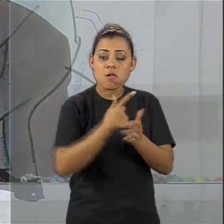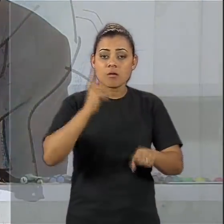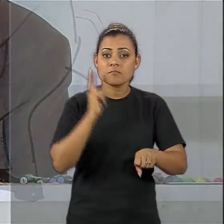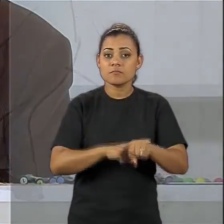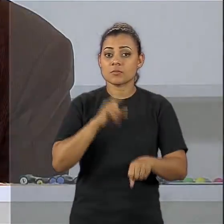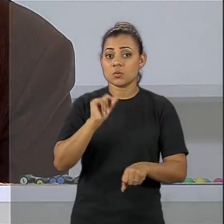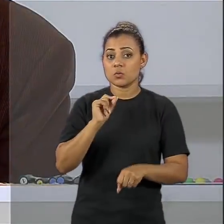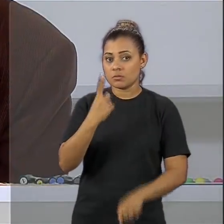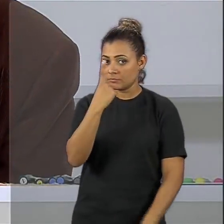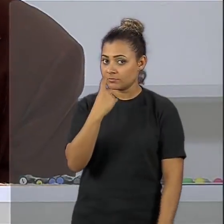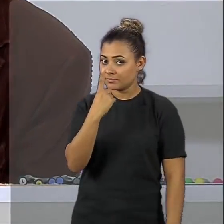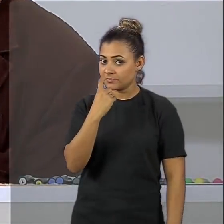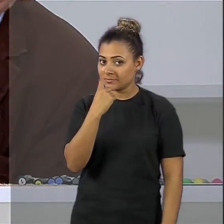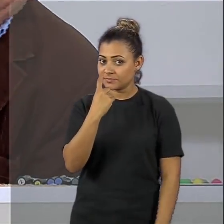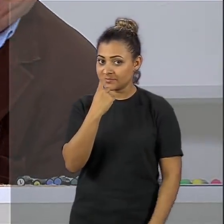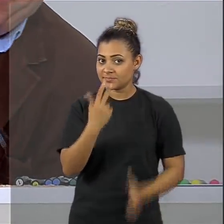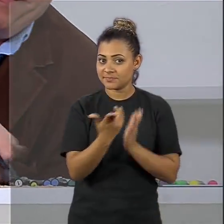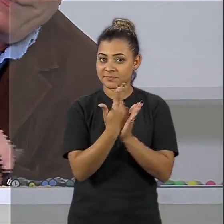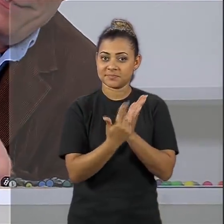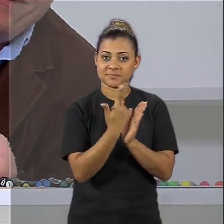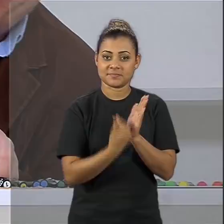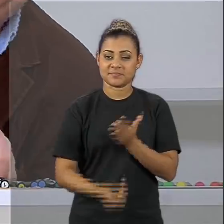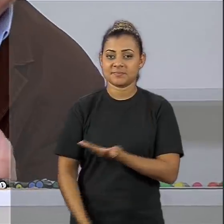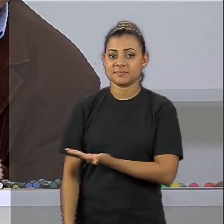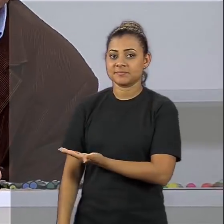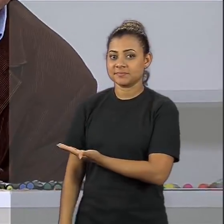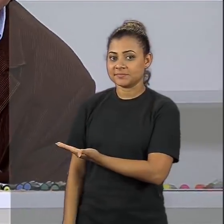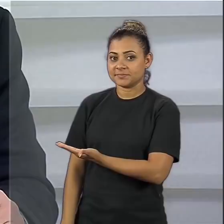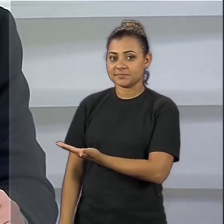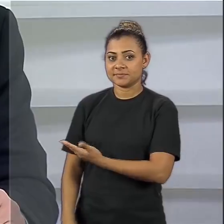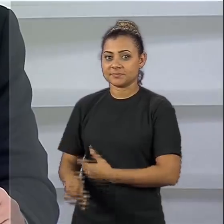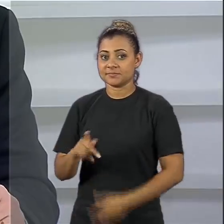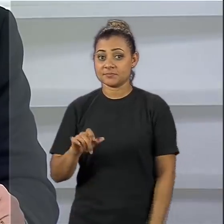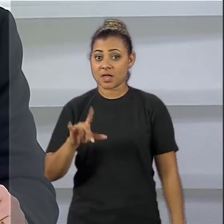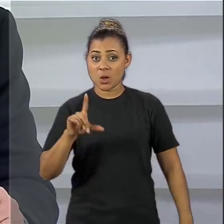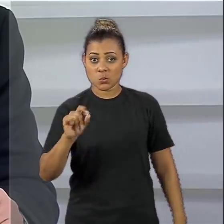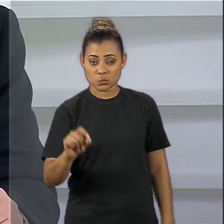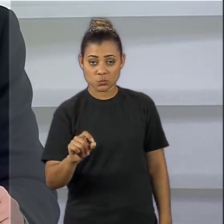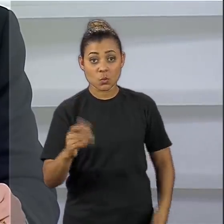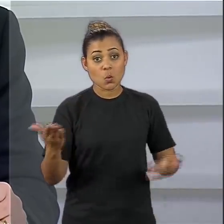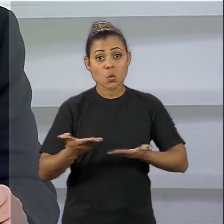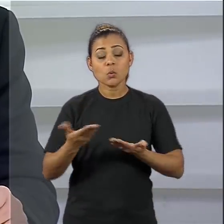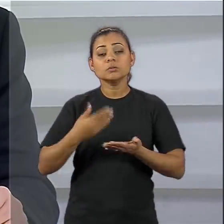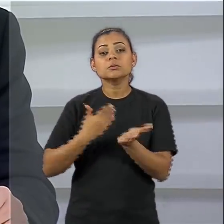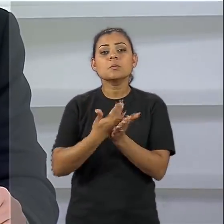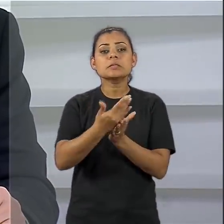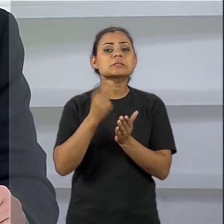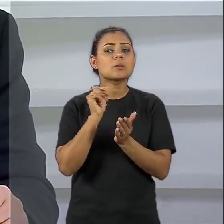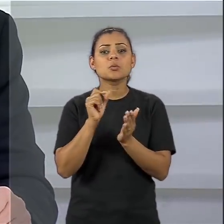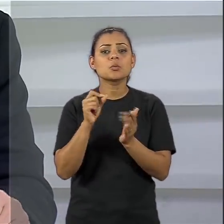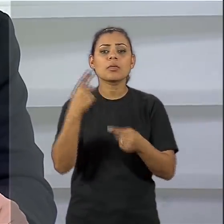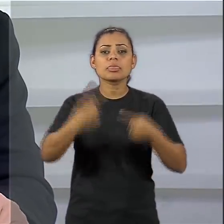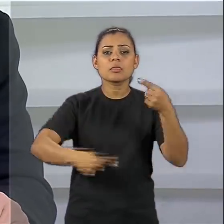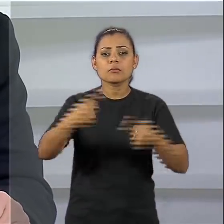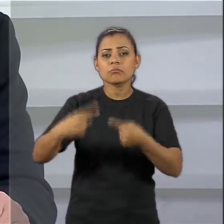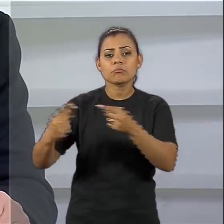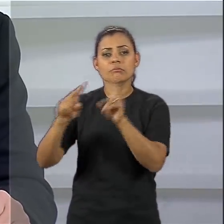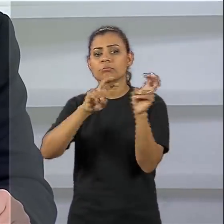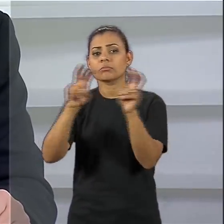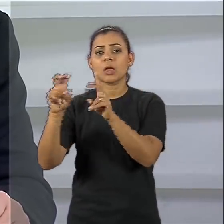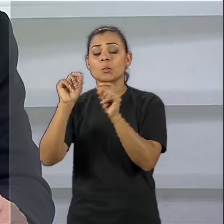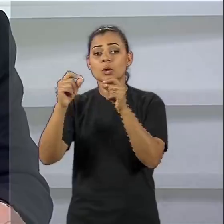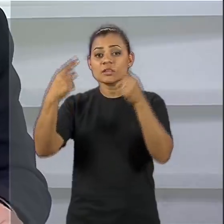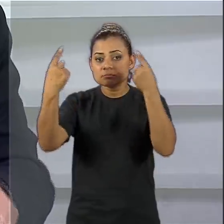nosso inelegível cartunista Paulo Caruso. Com este programa, nós começamos uma série de debates sobre os